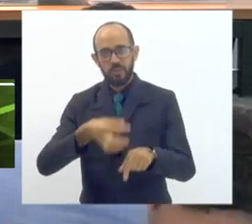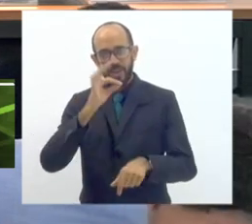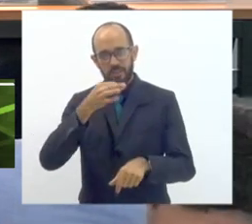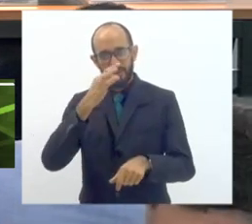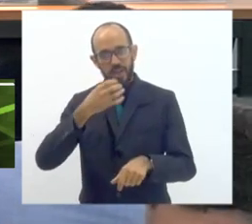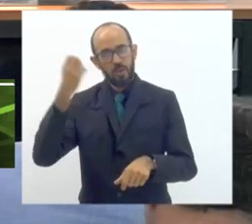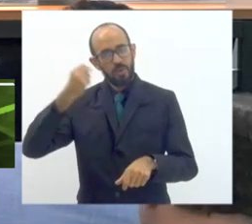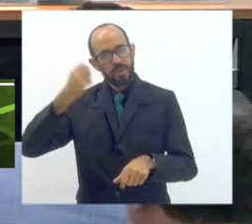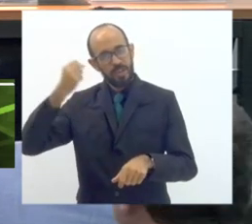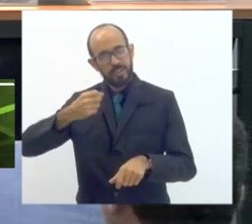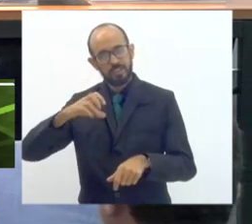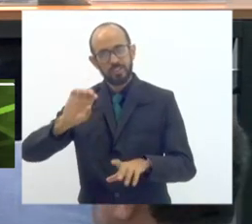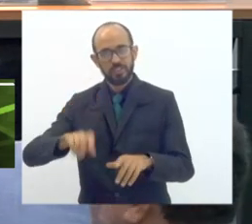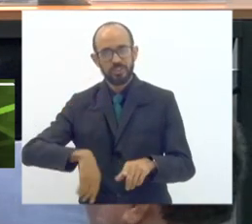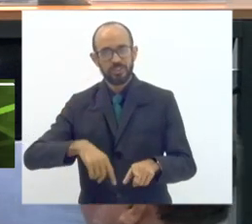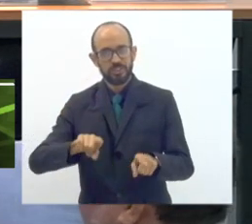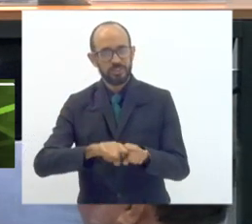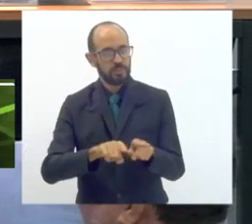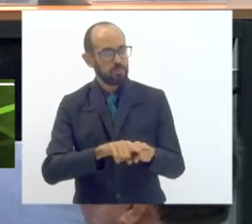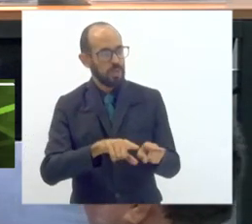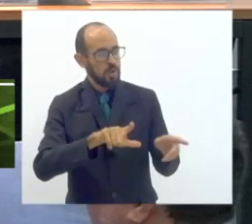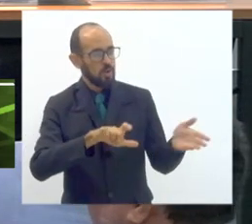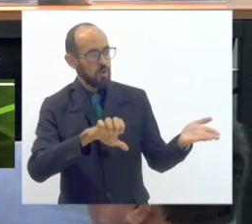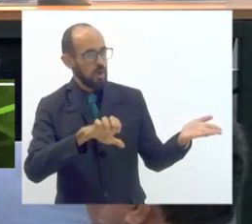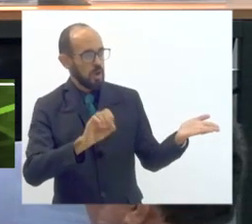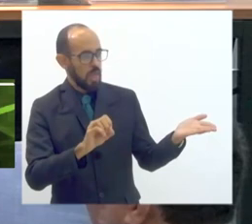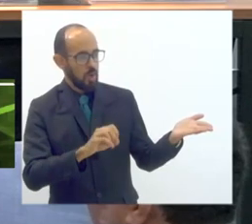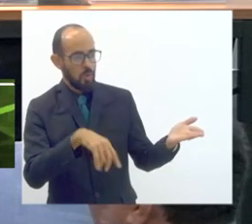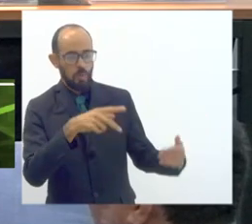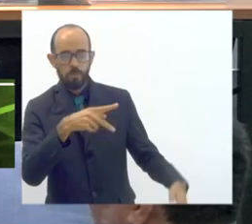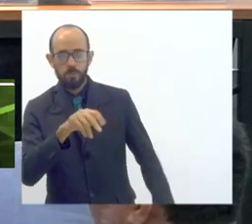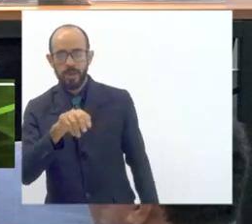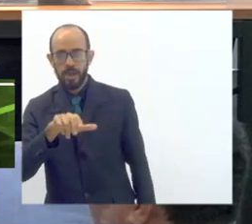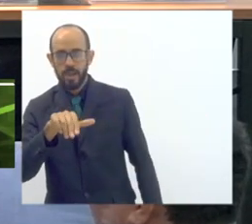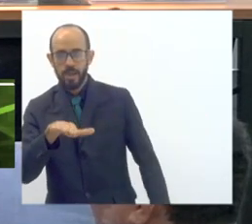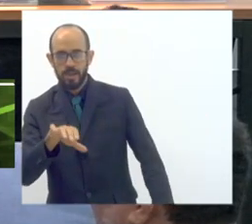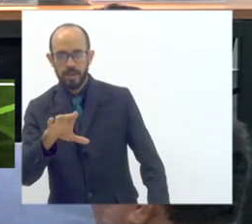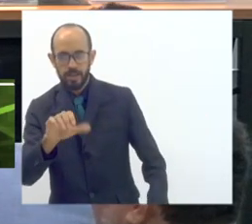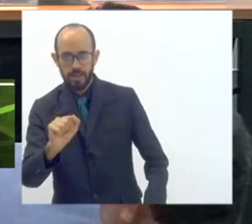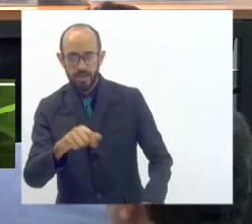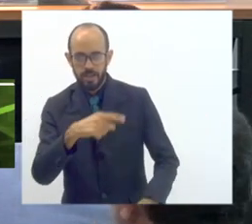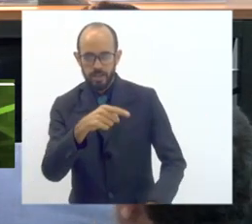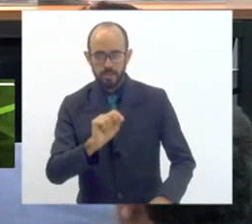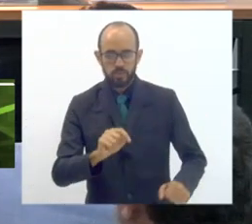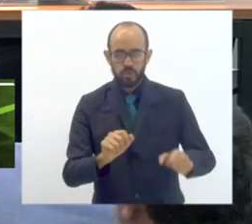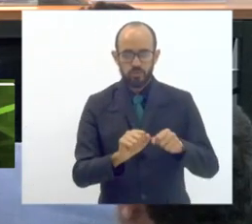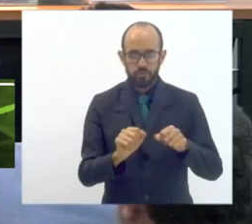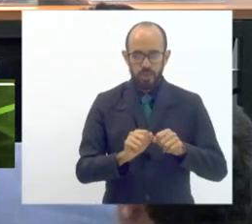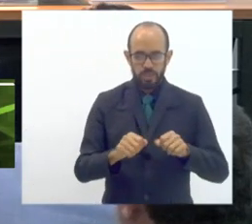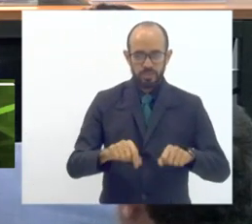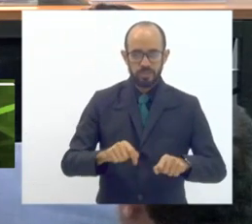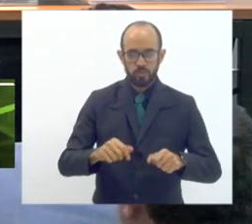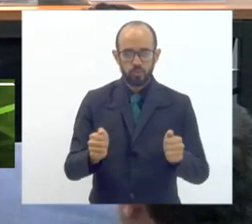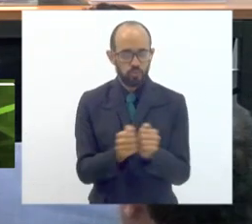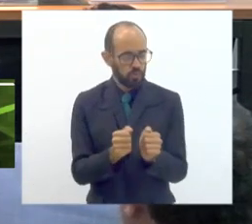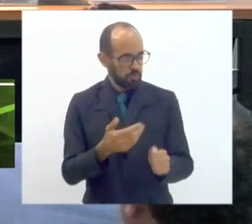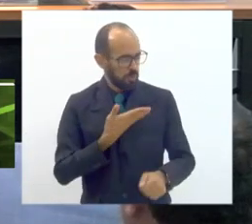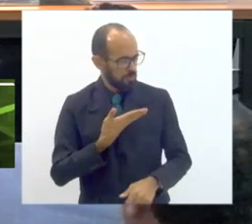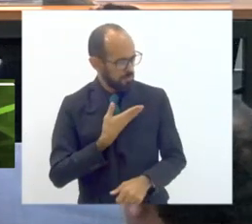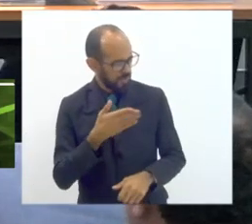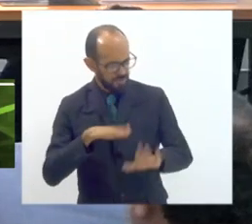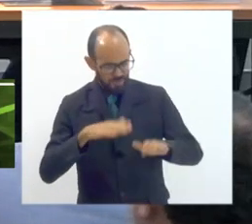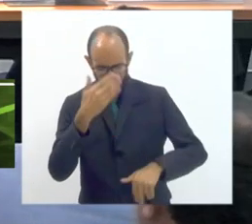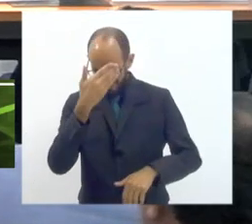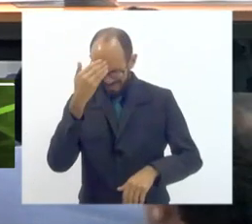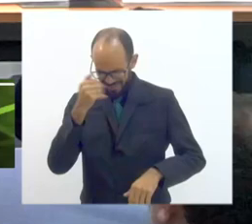as outras coisas mais. O Léo Pelanca, lá, o projeto que o Léo Pelanca lançou lá, entendeu? Junto com o meu amigo ali, que tem hora que a gente esquece o nome,